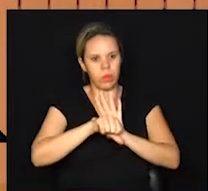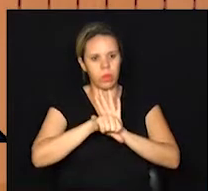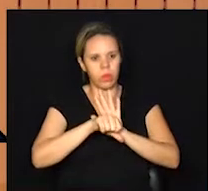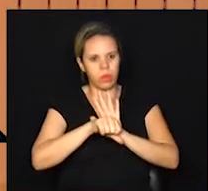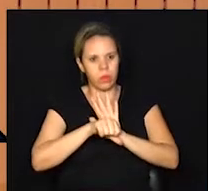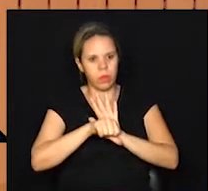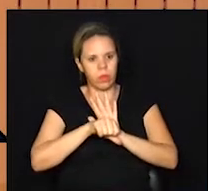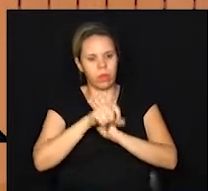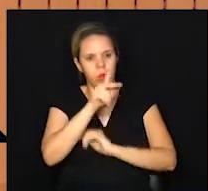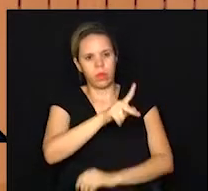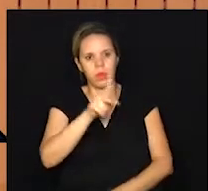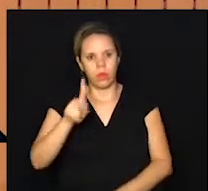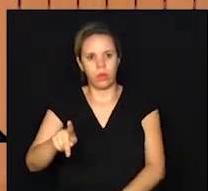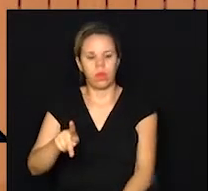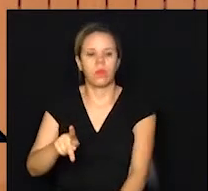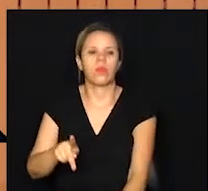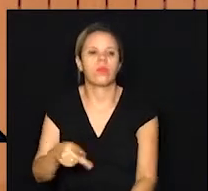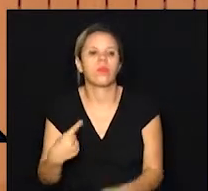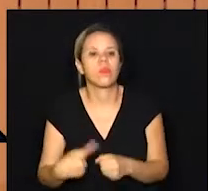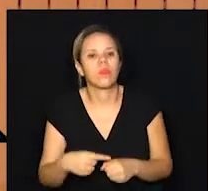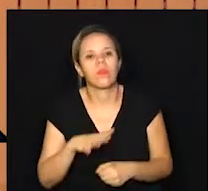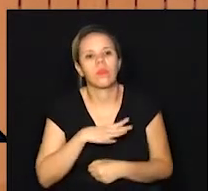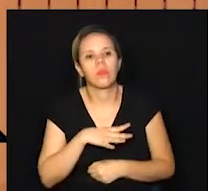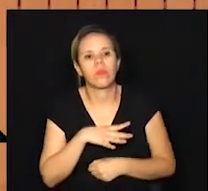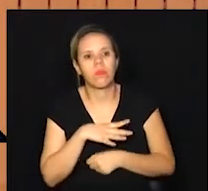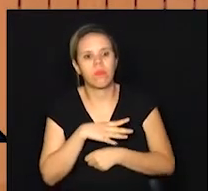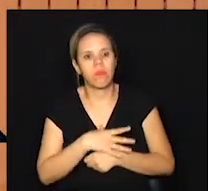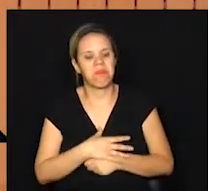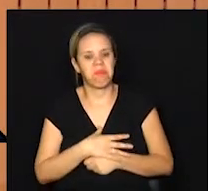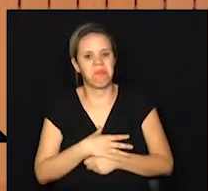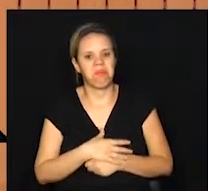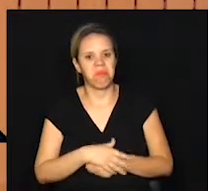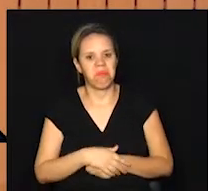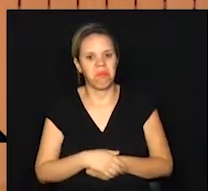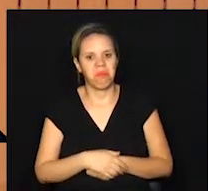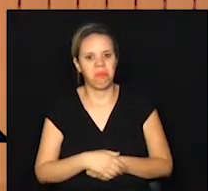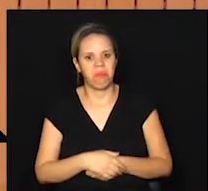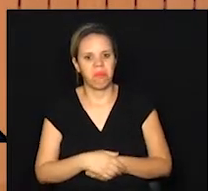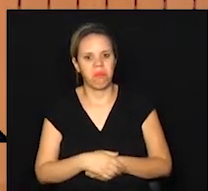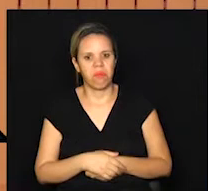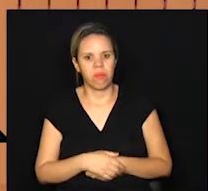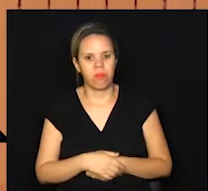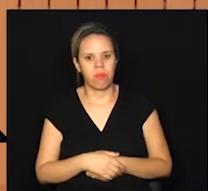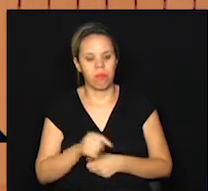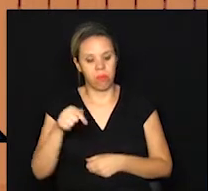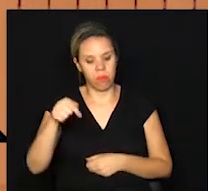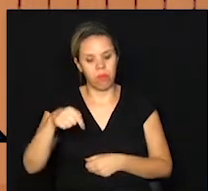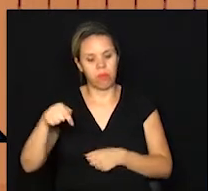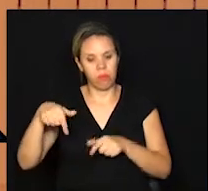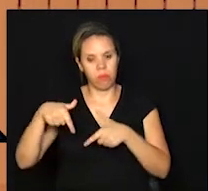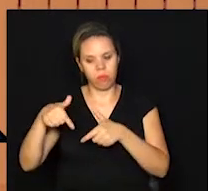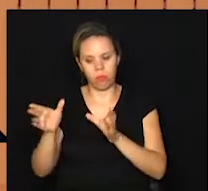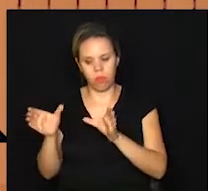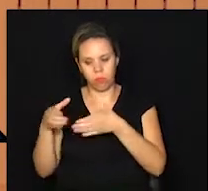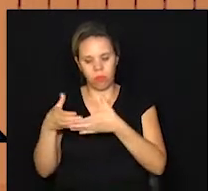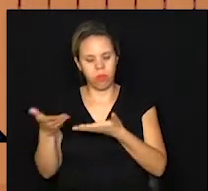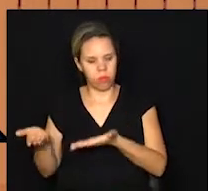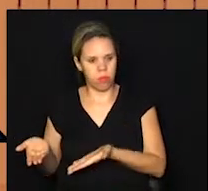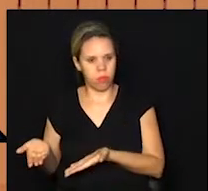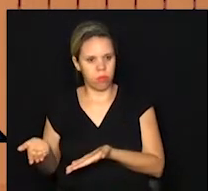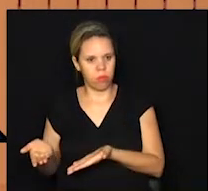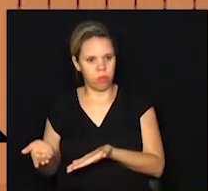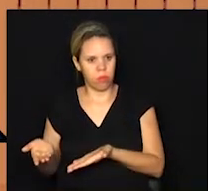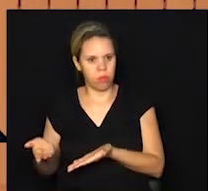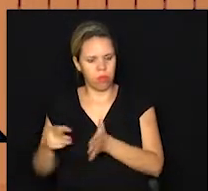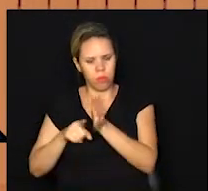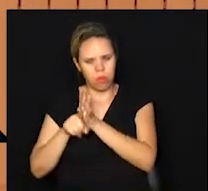um professor aqui do nosso município. Então, cabe a esta comissão buscar